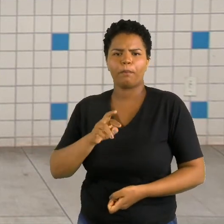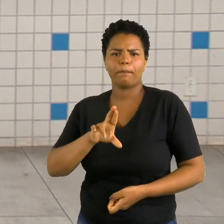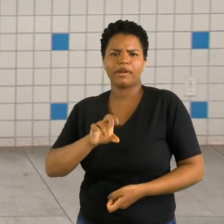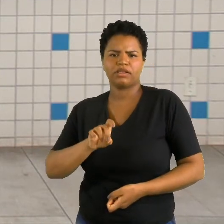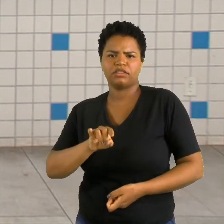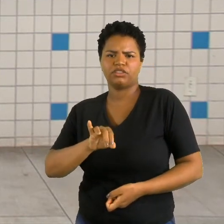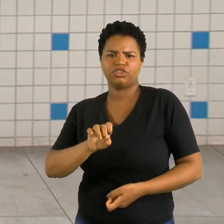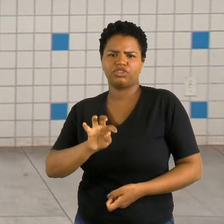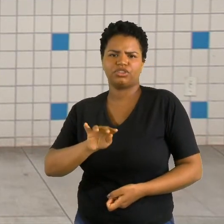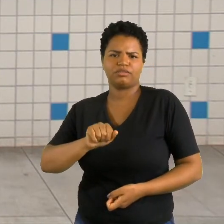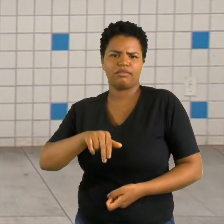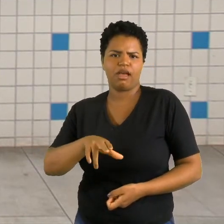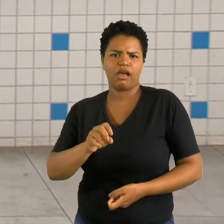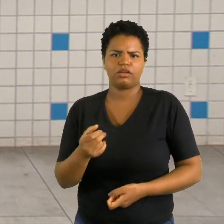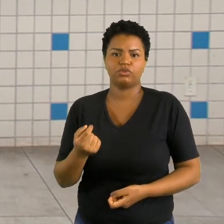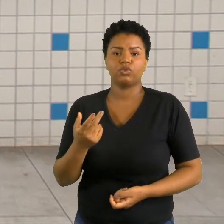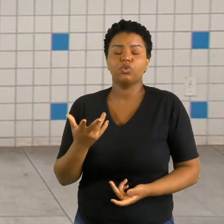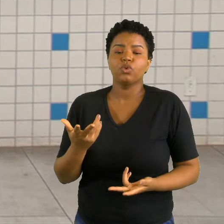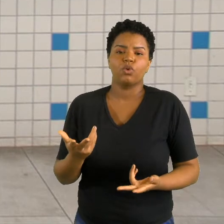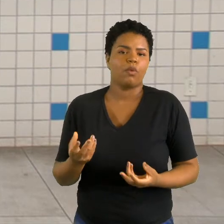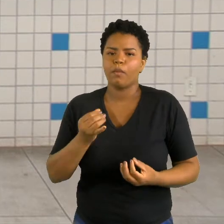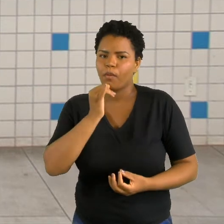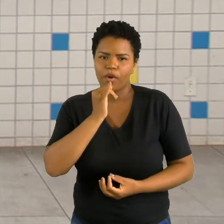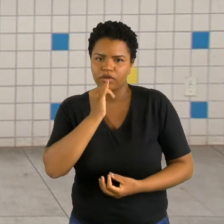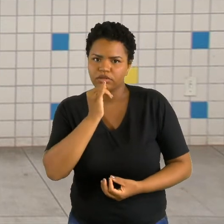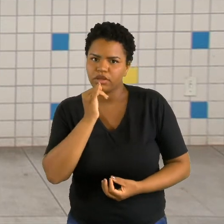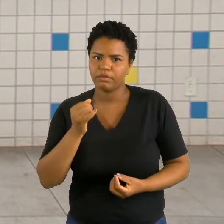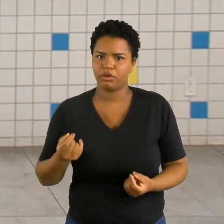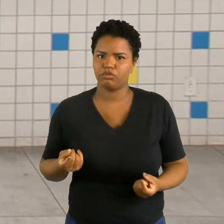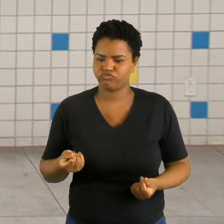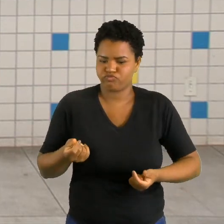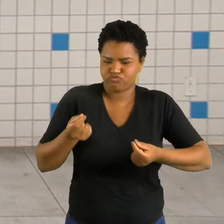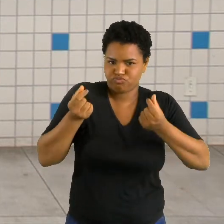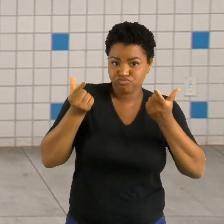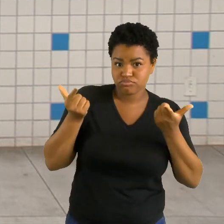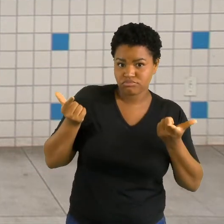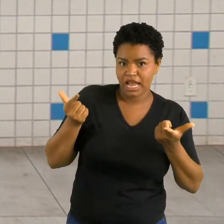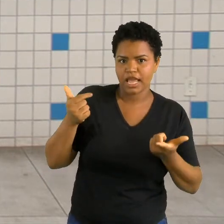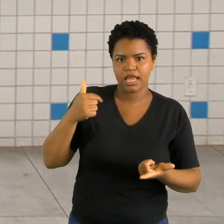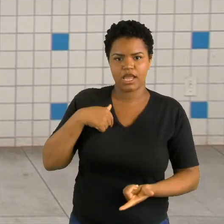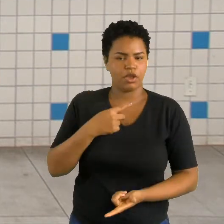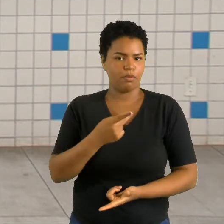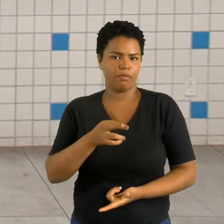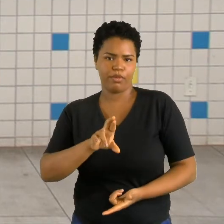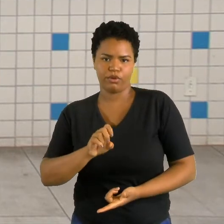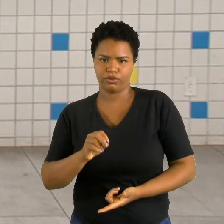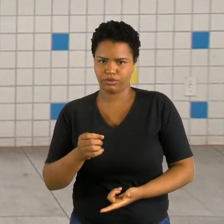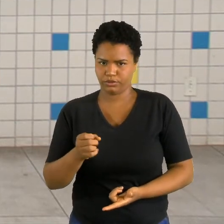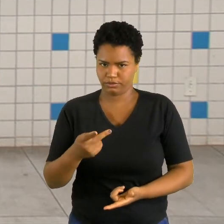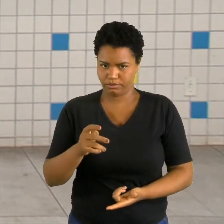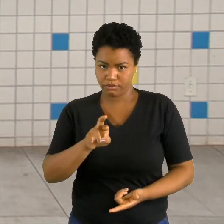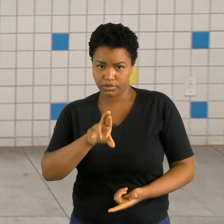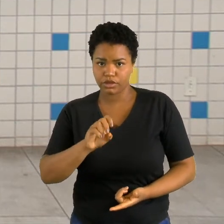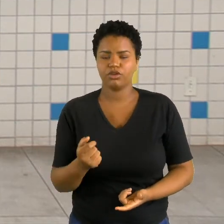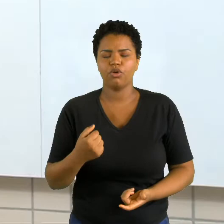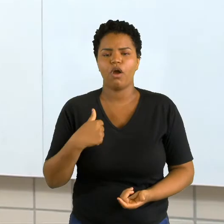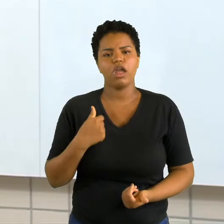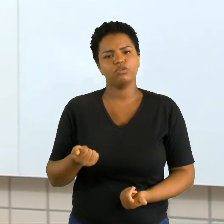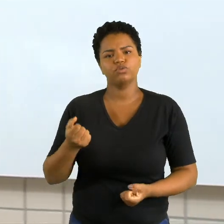isso, professor? João Calvino falava o seguinte, que o ser humano ele já nasce predestinado, ou ir para o céu ou ir para o